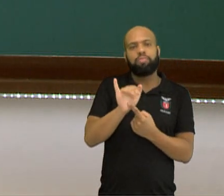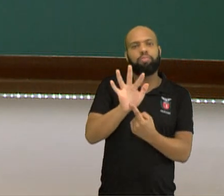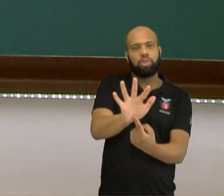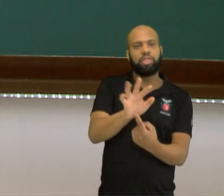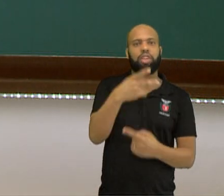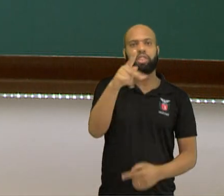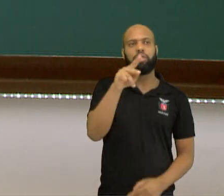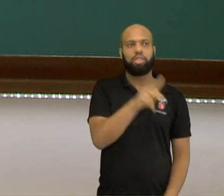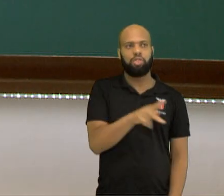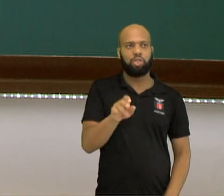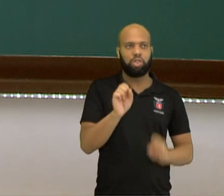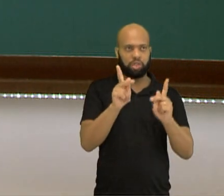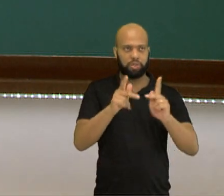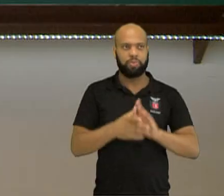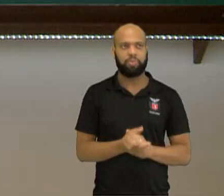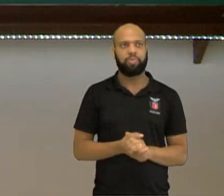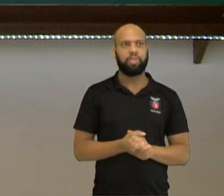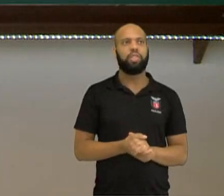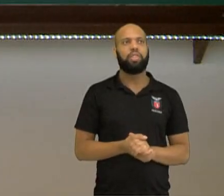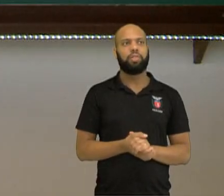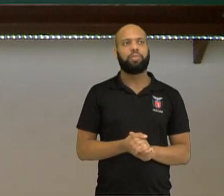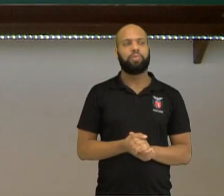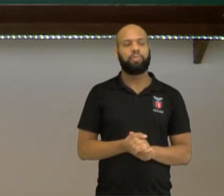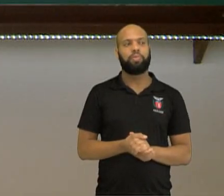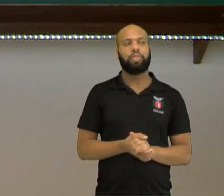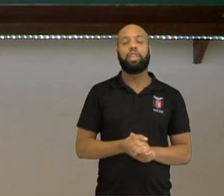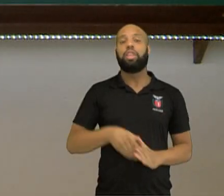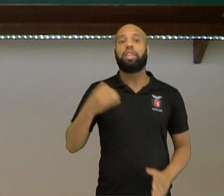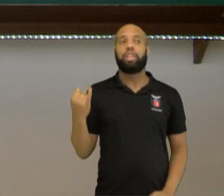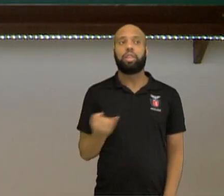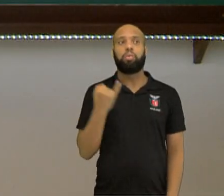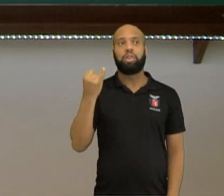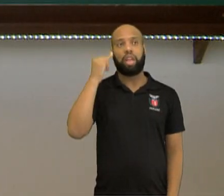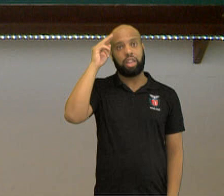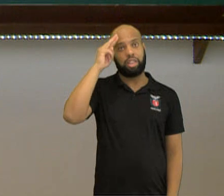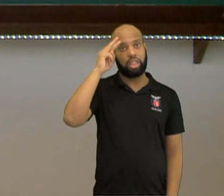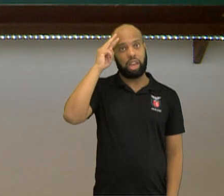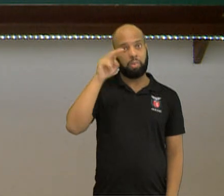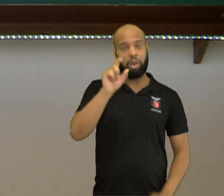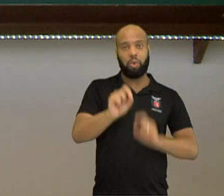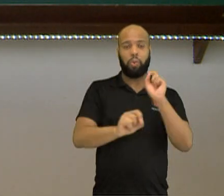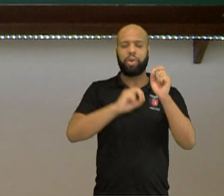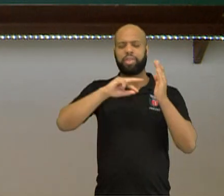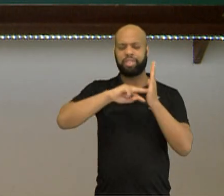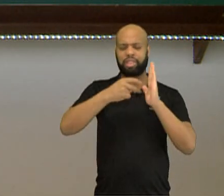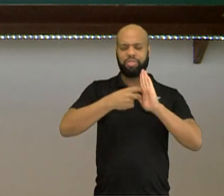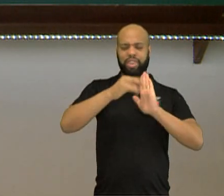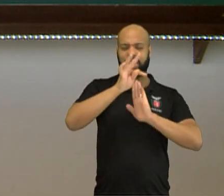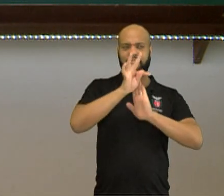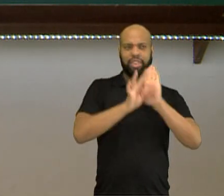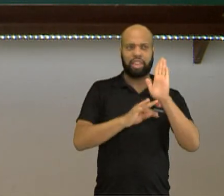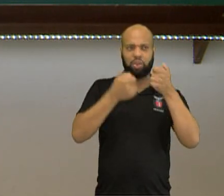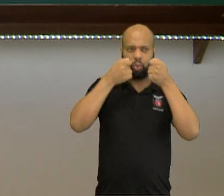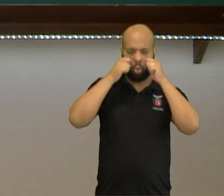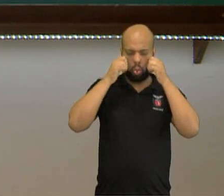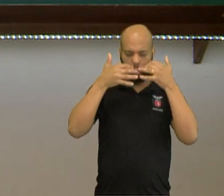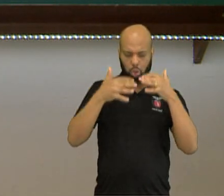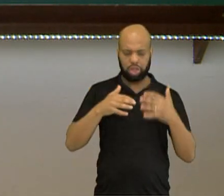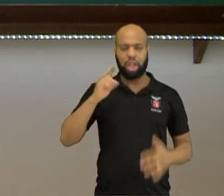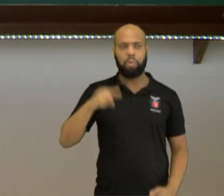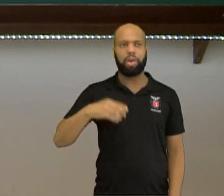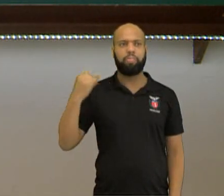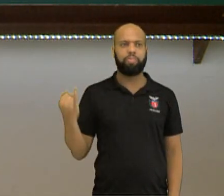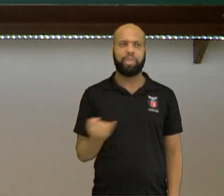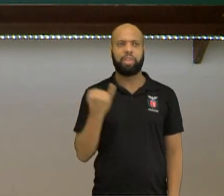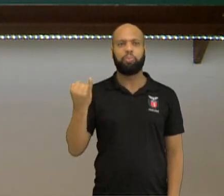professor, ok? Bom, lembrando então sobre o texto dramático, né, que é bem importante a